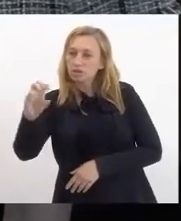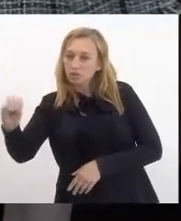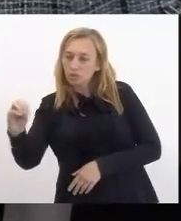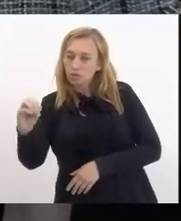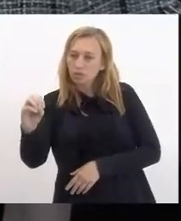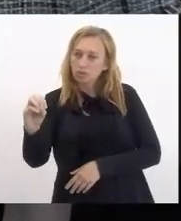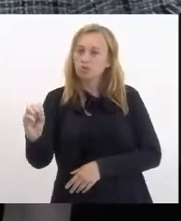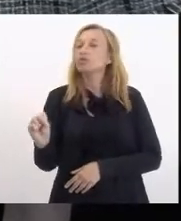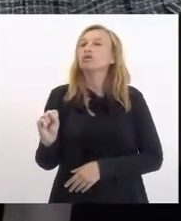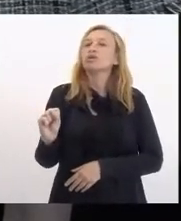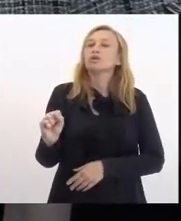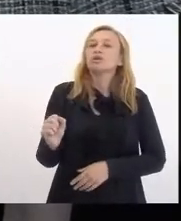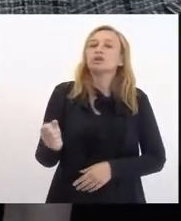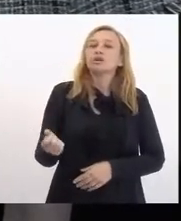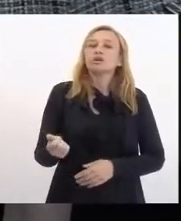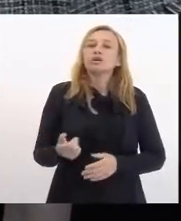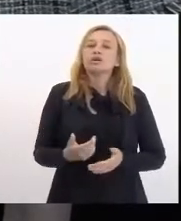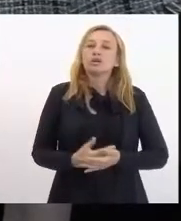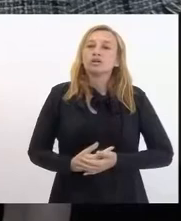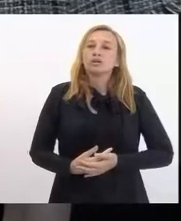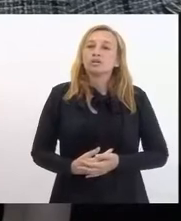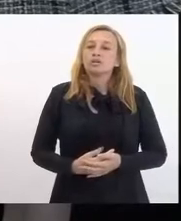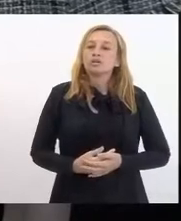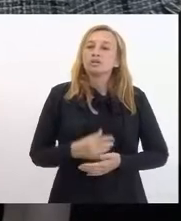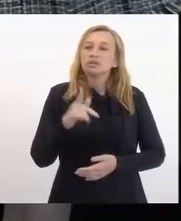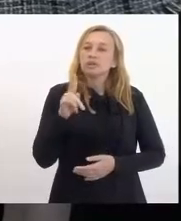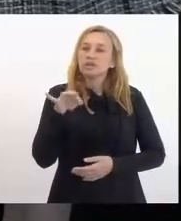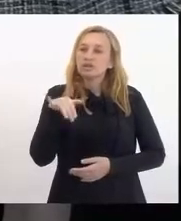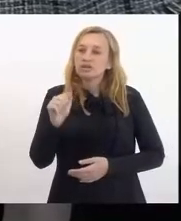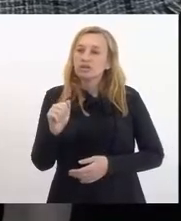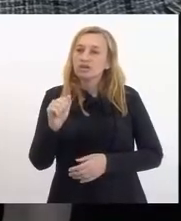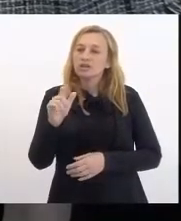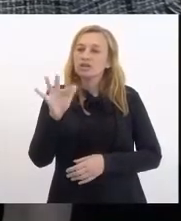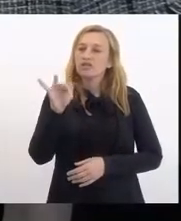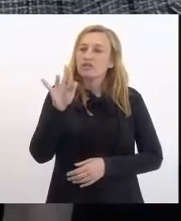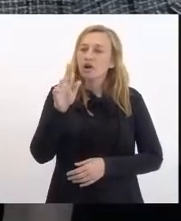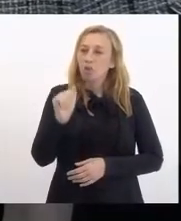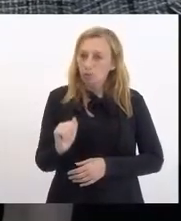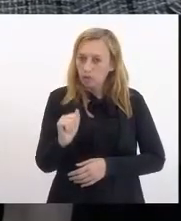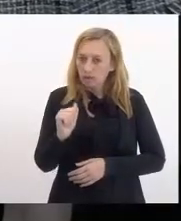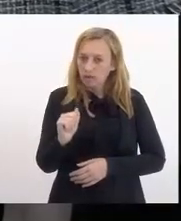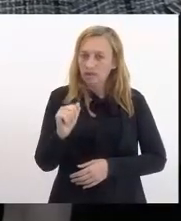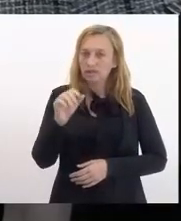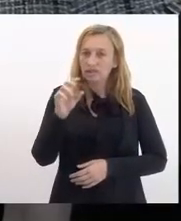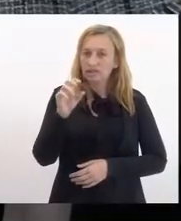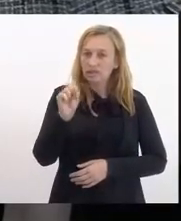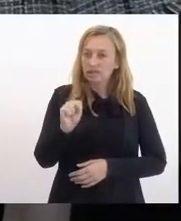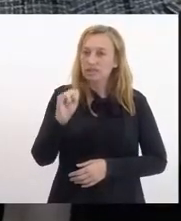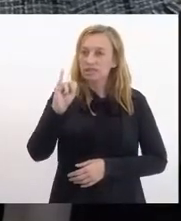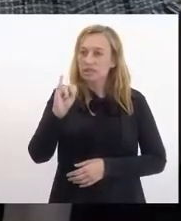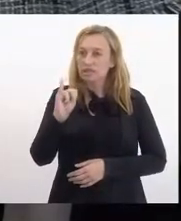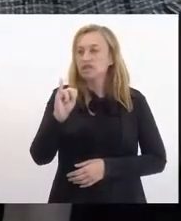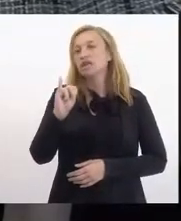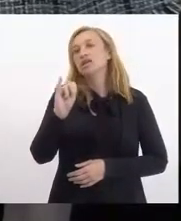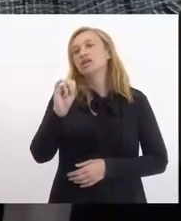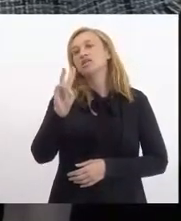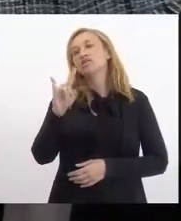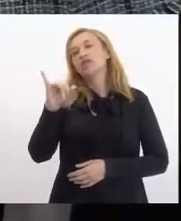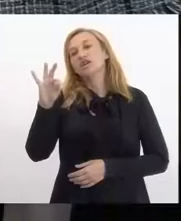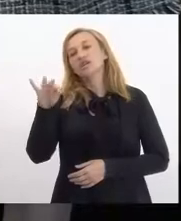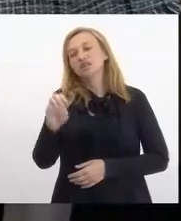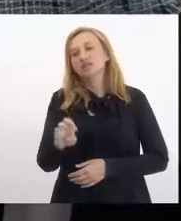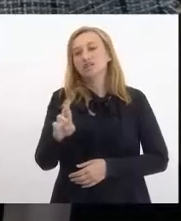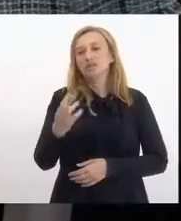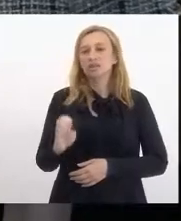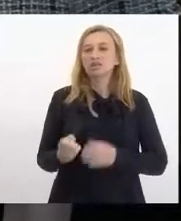manejo de passeriformes da fauna silvestre. O deputado Luiz Paulo é autor dessa lei, não